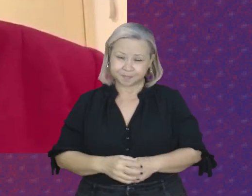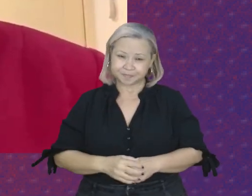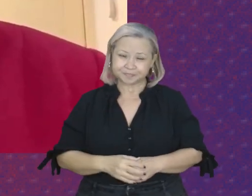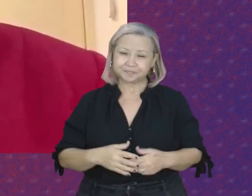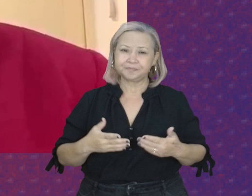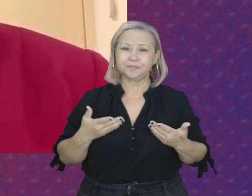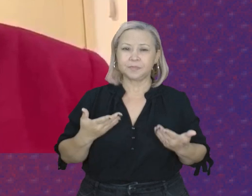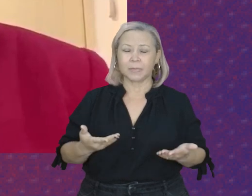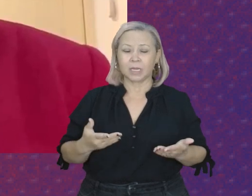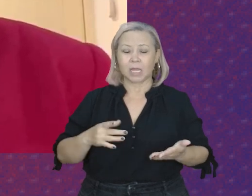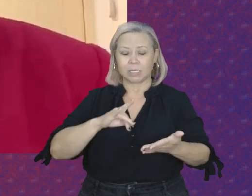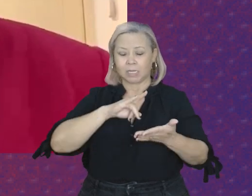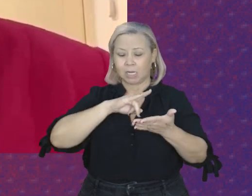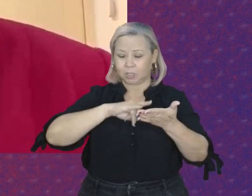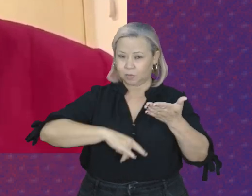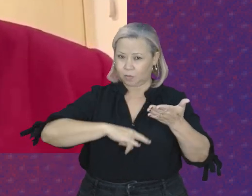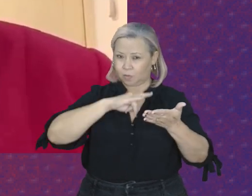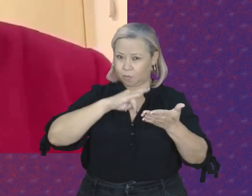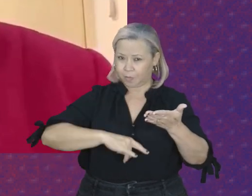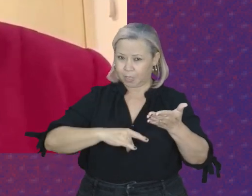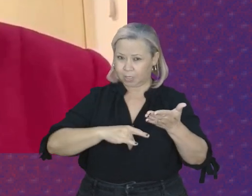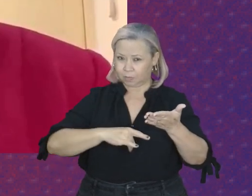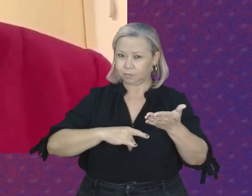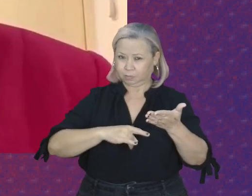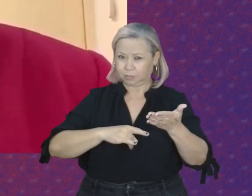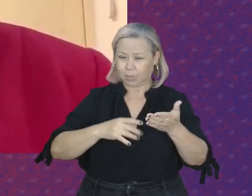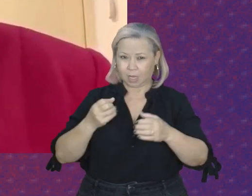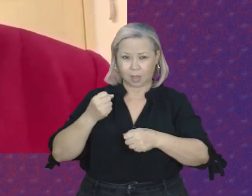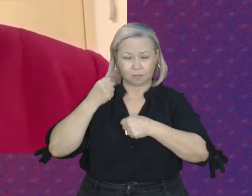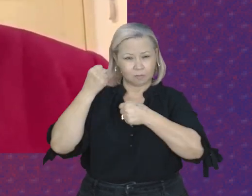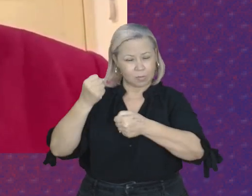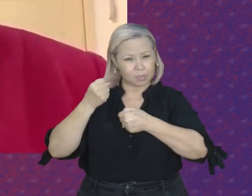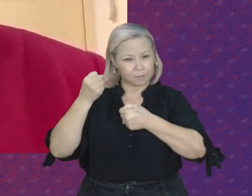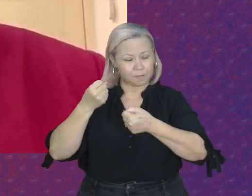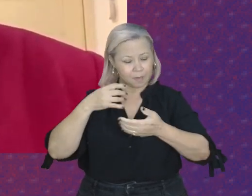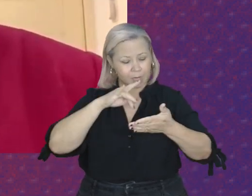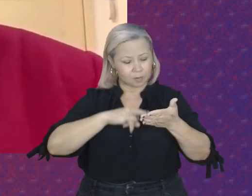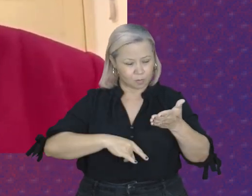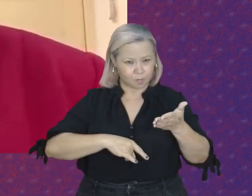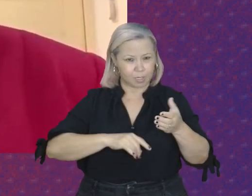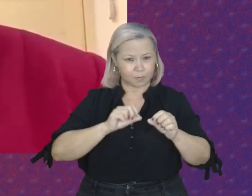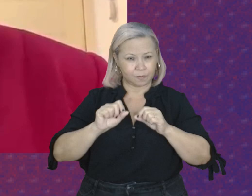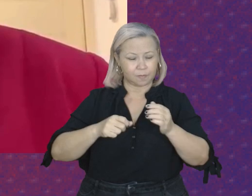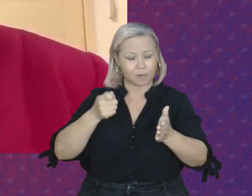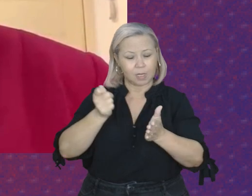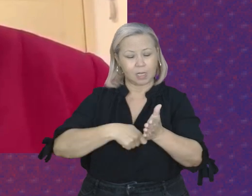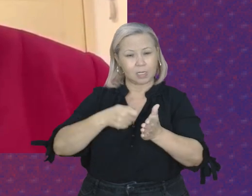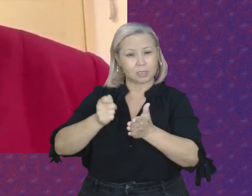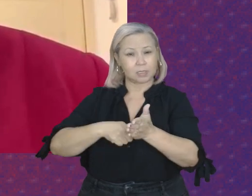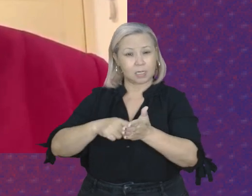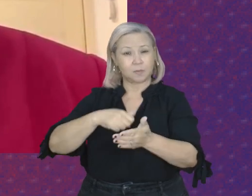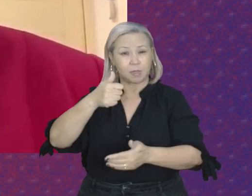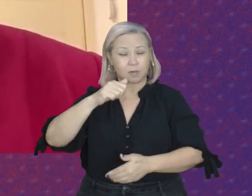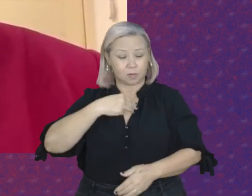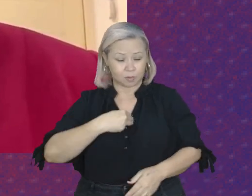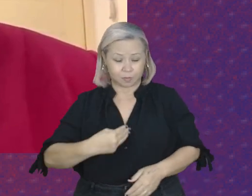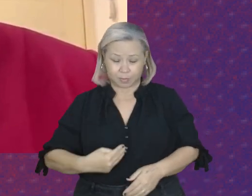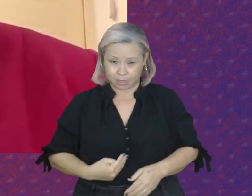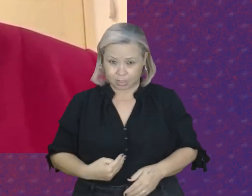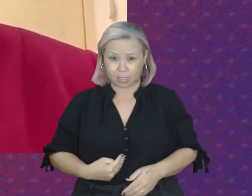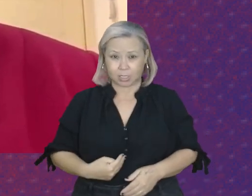este documento, este manifesto que foi assinado pelos 11 ministros, eu acho até importante aqui a